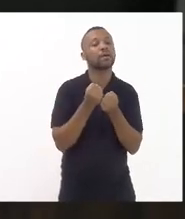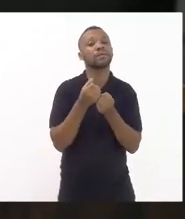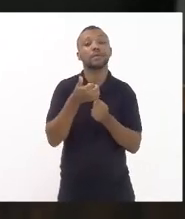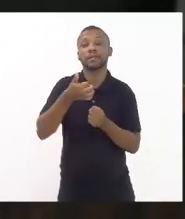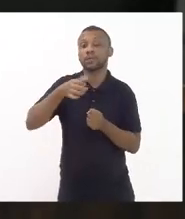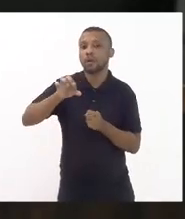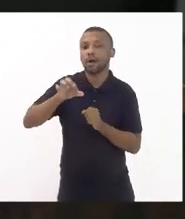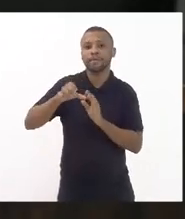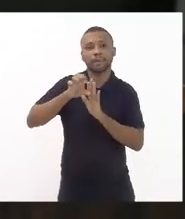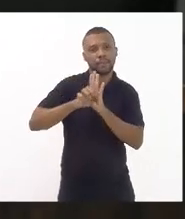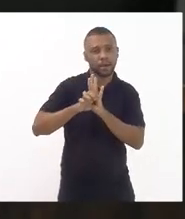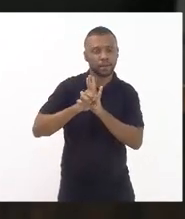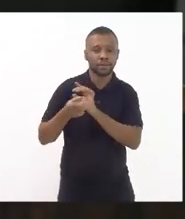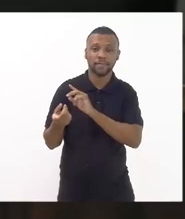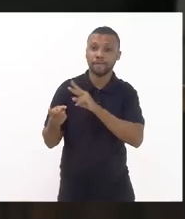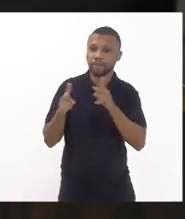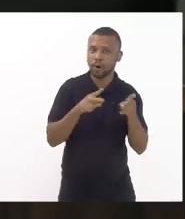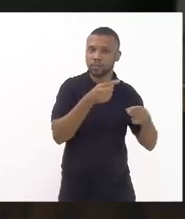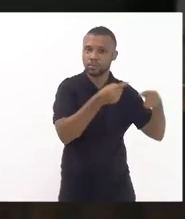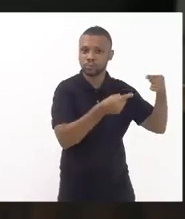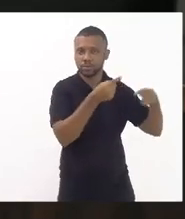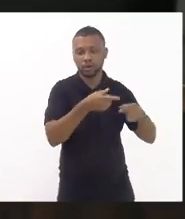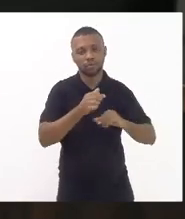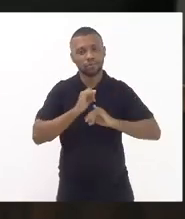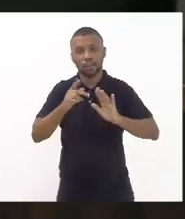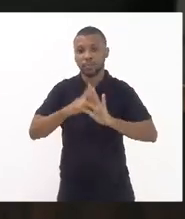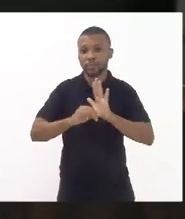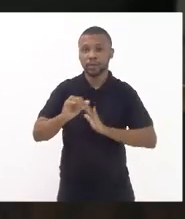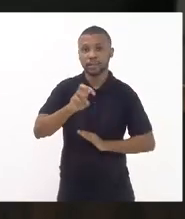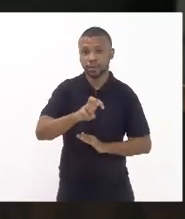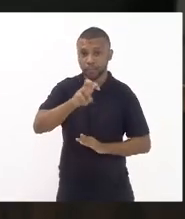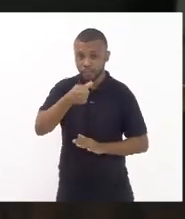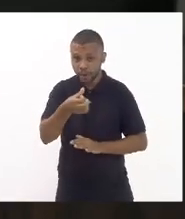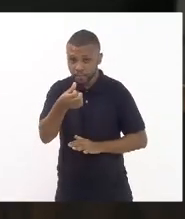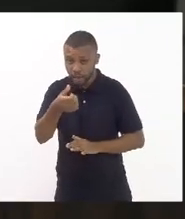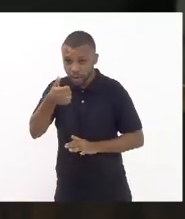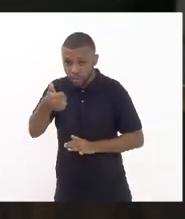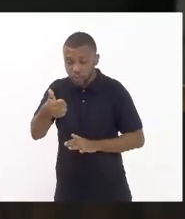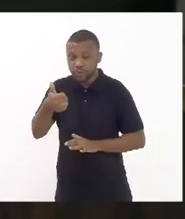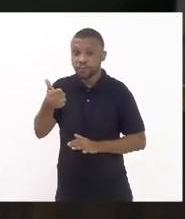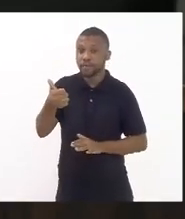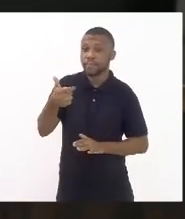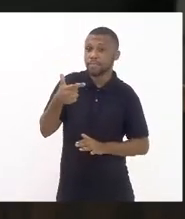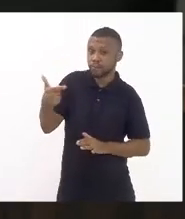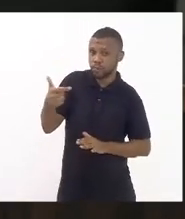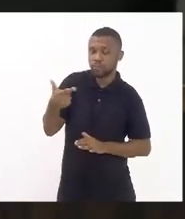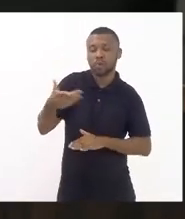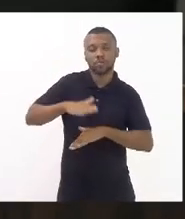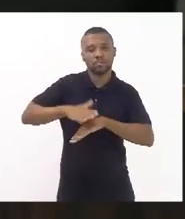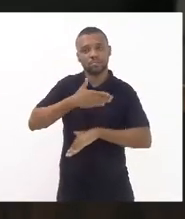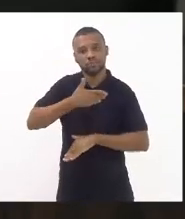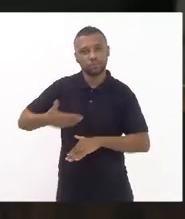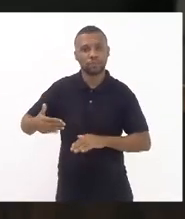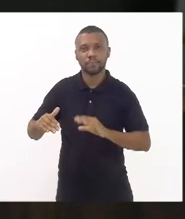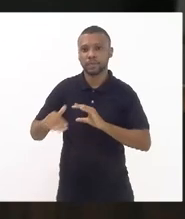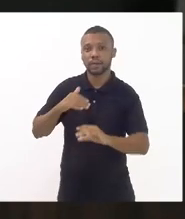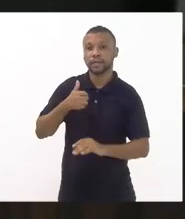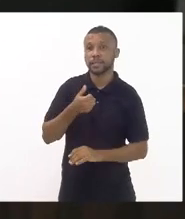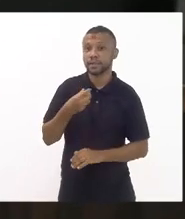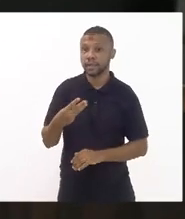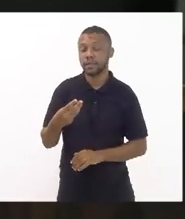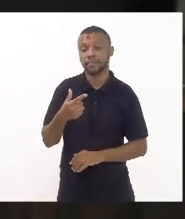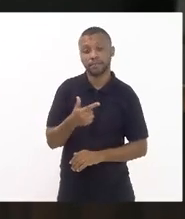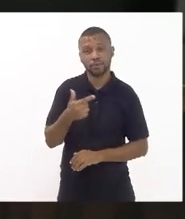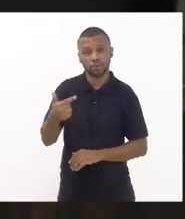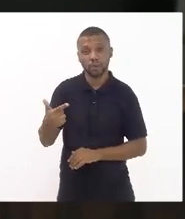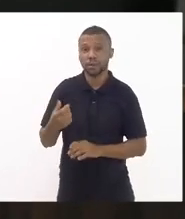comissões. Anuncio, em regime de urgência e discussão, única projeto de lei 5661 de 22, de autoria do Poder Executivo, mensagem 1322, que cria, no